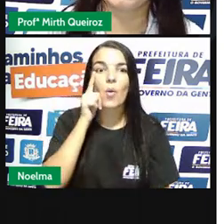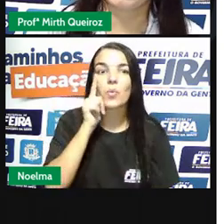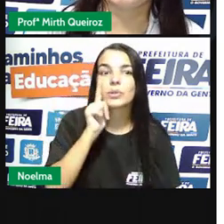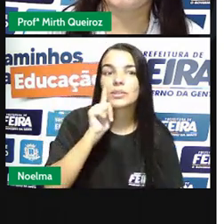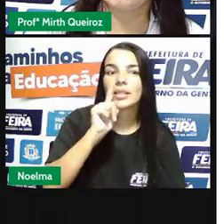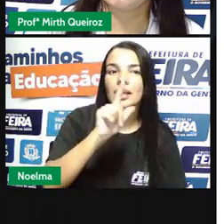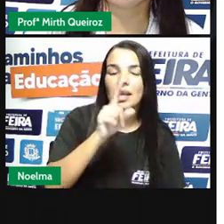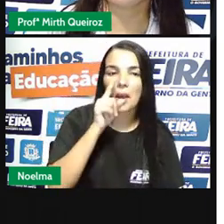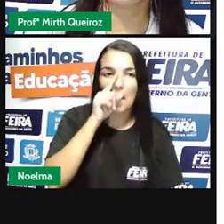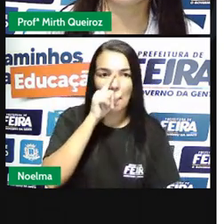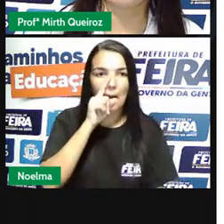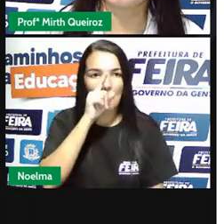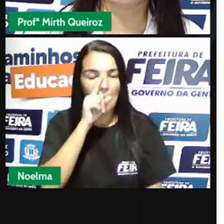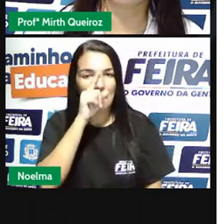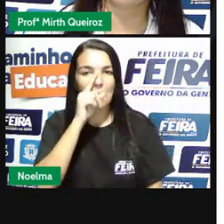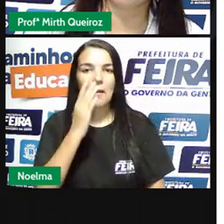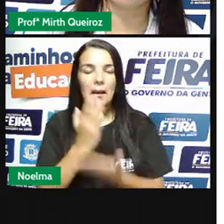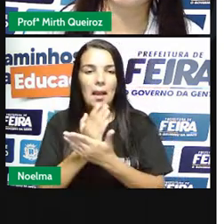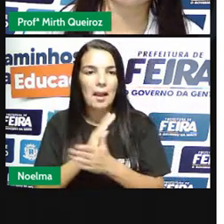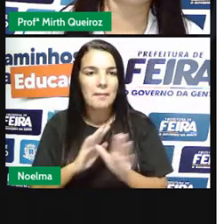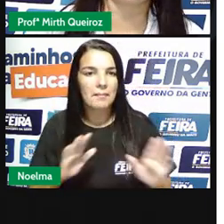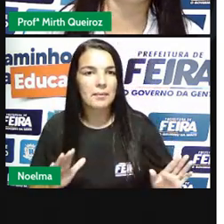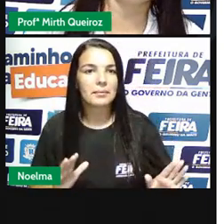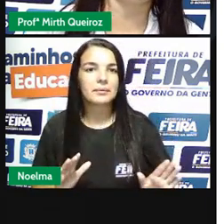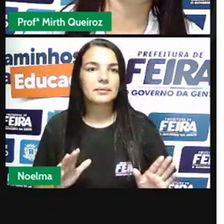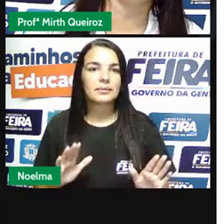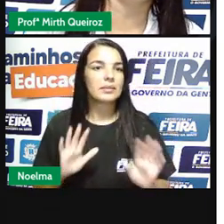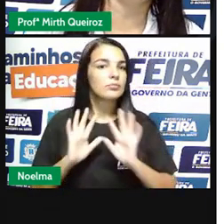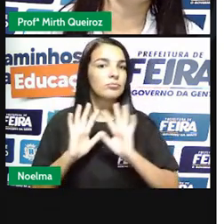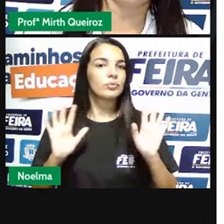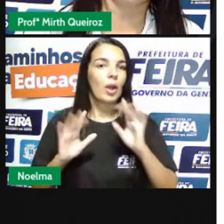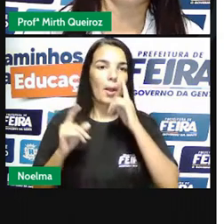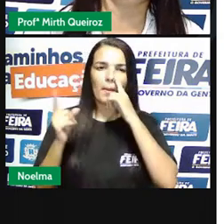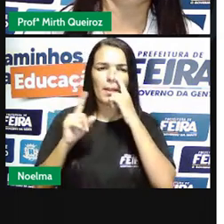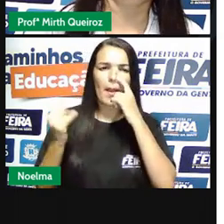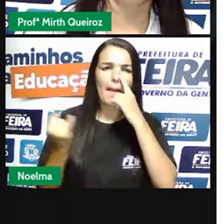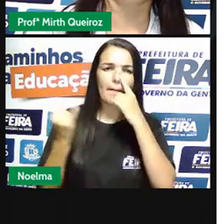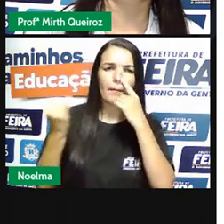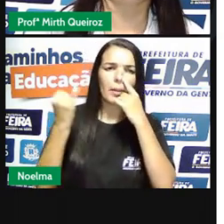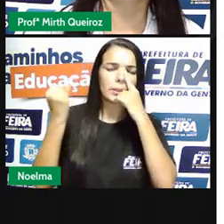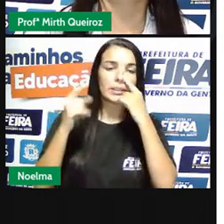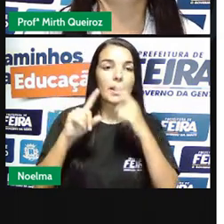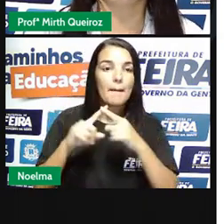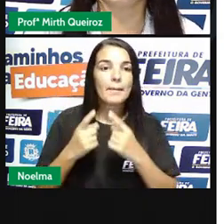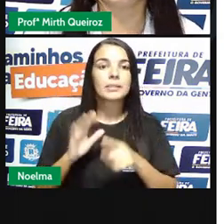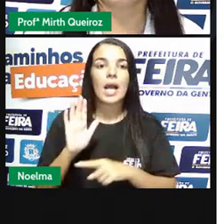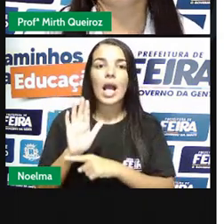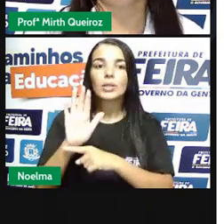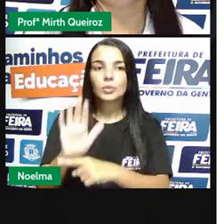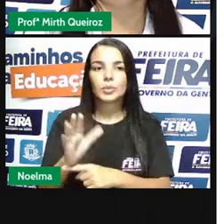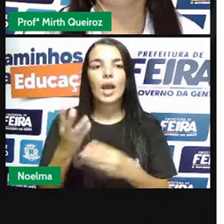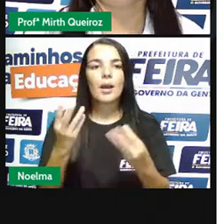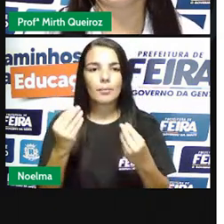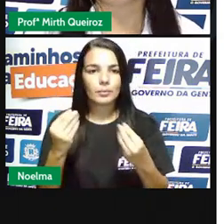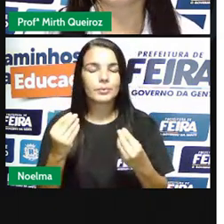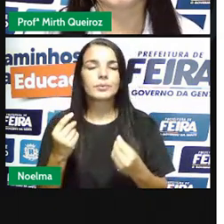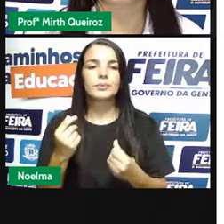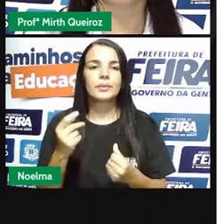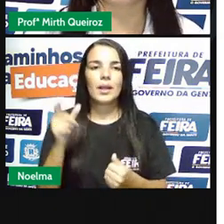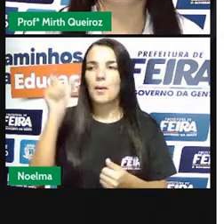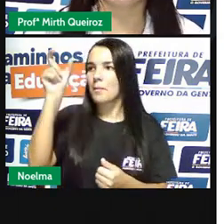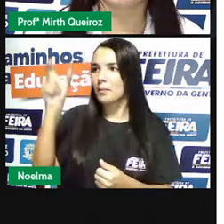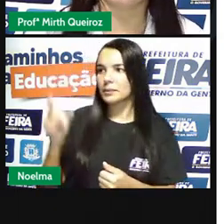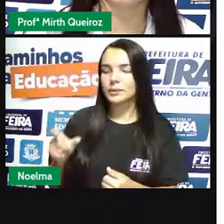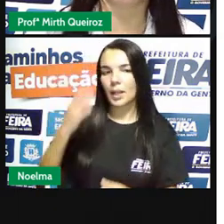faz parte é uma personagem secundário que não é tão importante mas que ajuda ali o